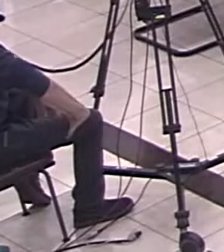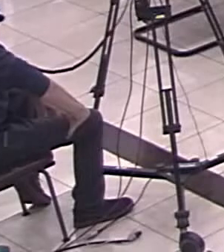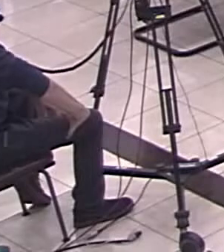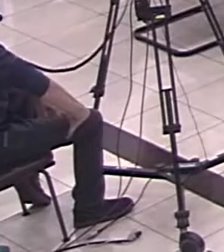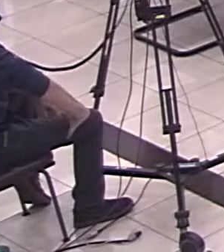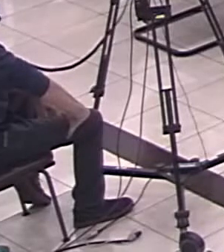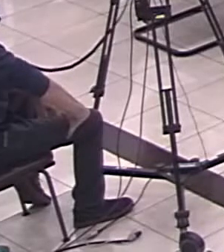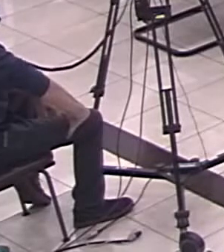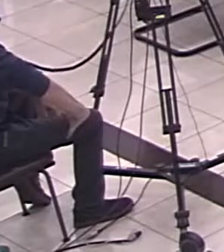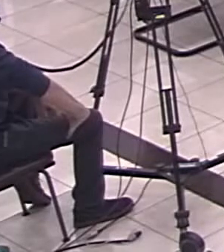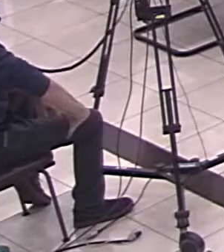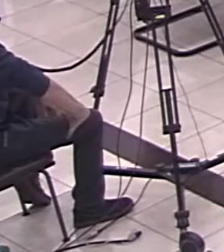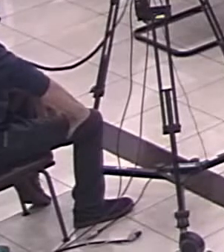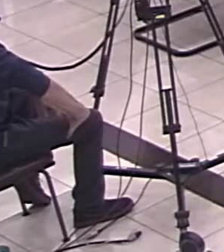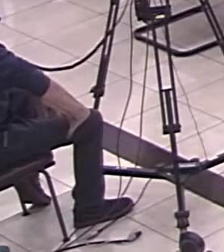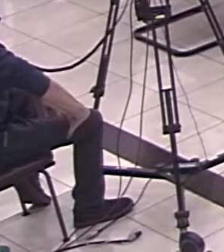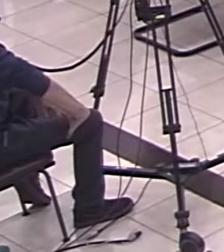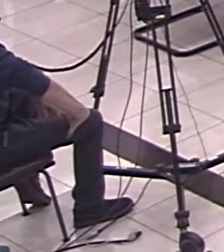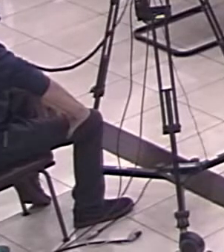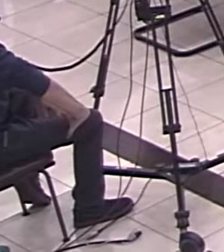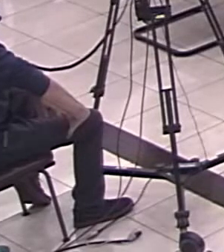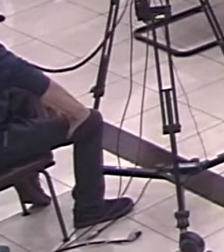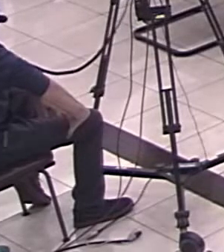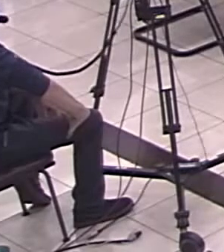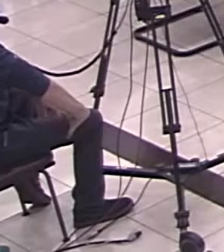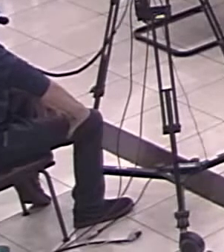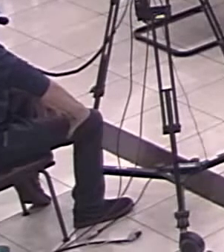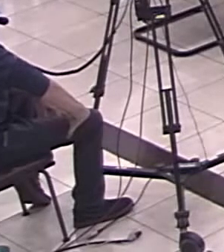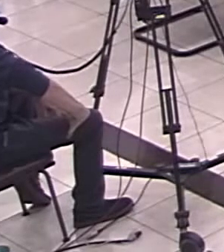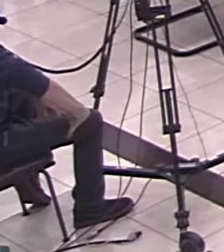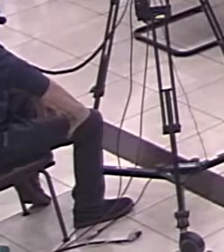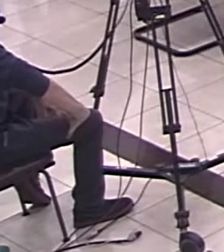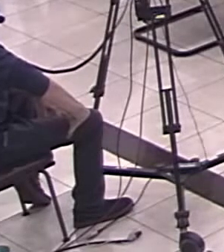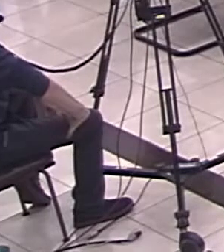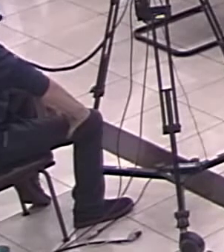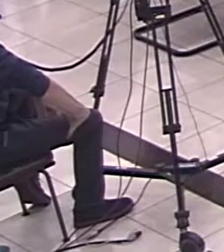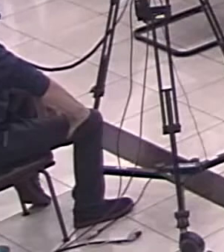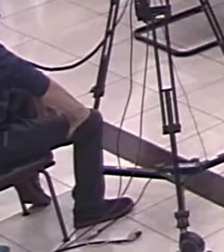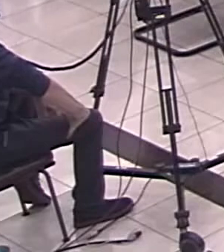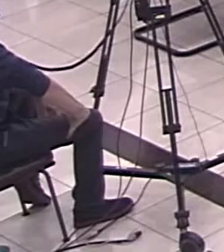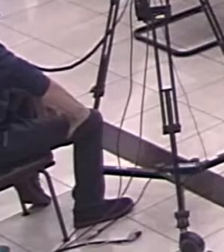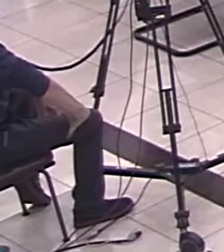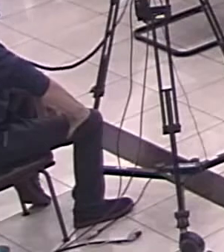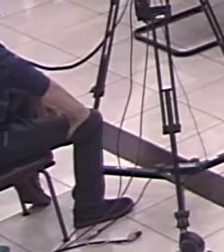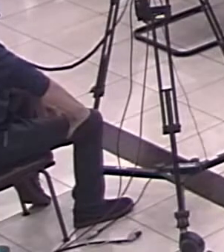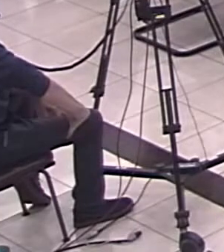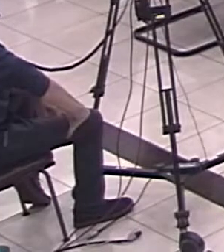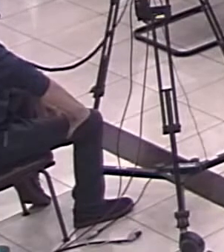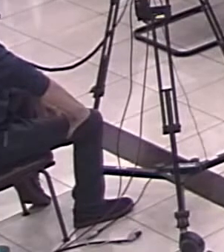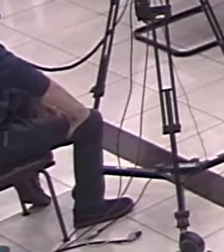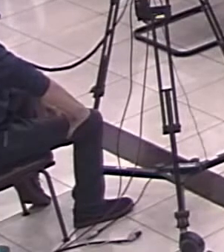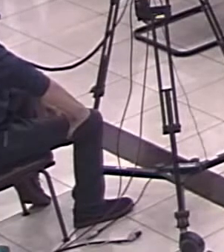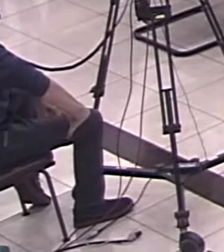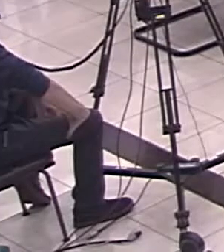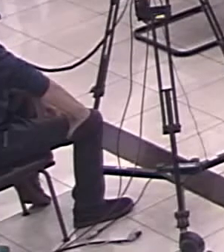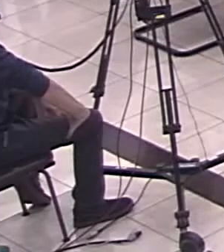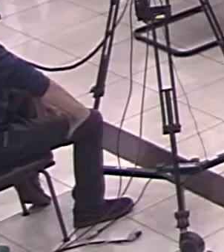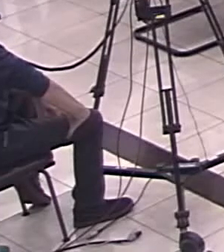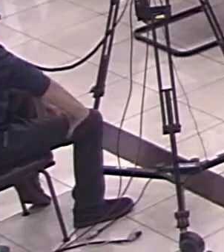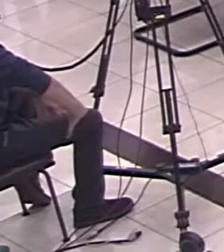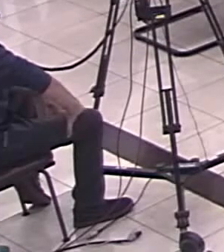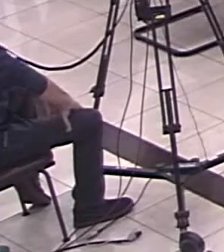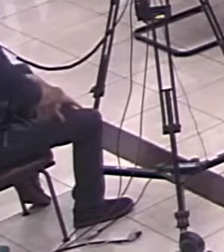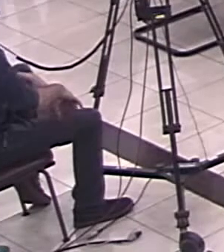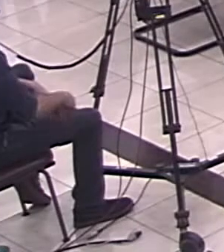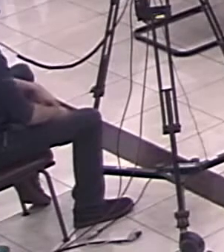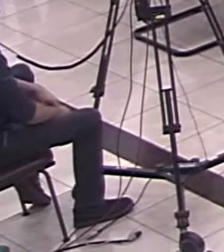Bom dia a todos, quer dizer, boa tarde já, né? Para você que está nos assistindo, neste momento nós